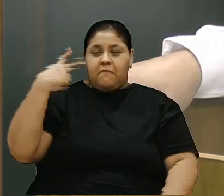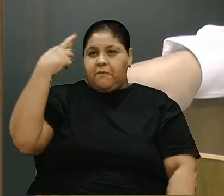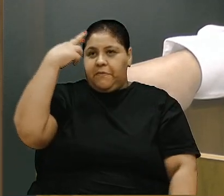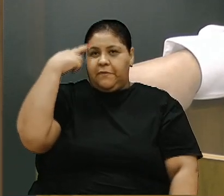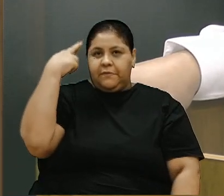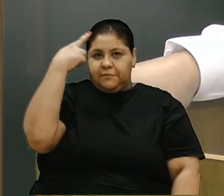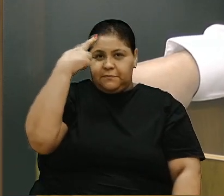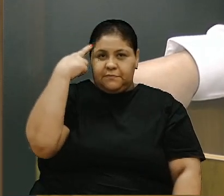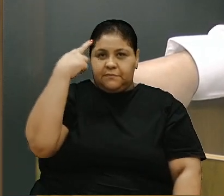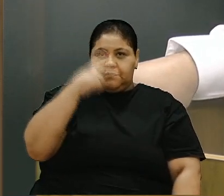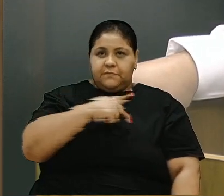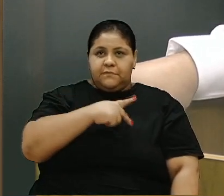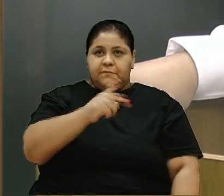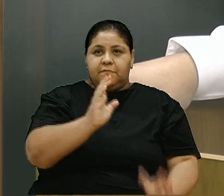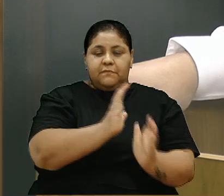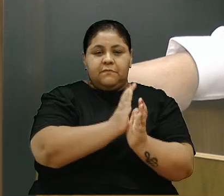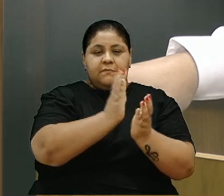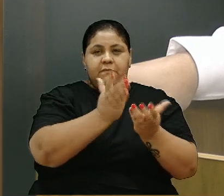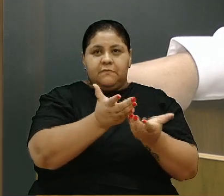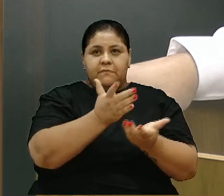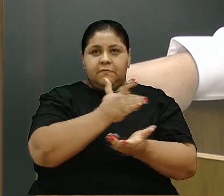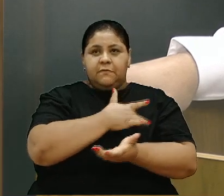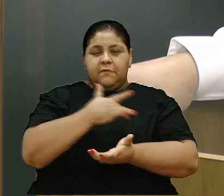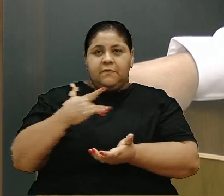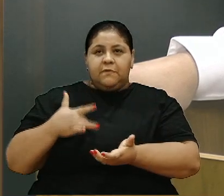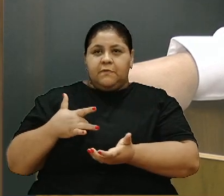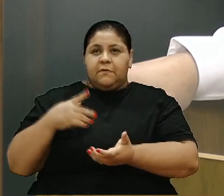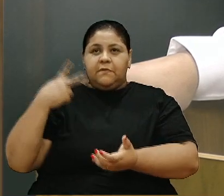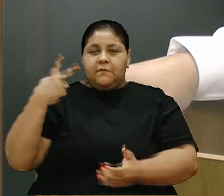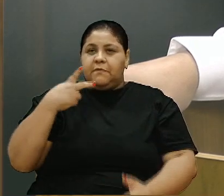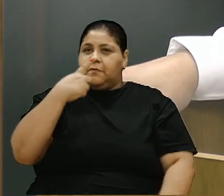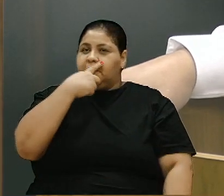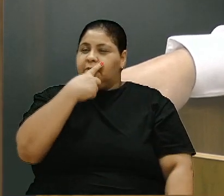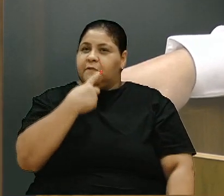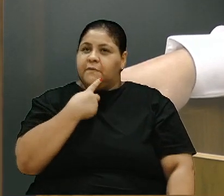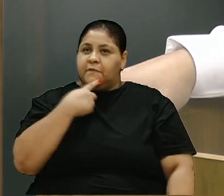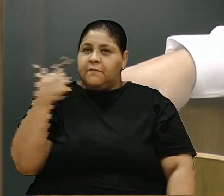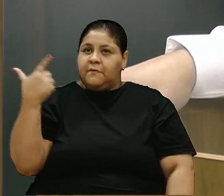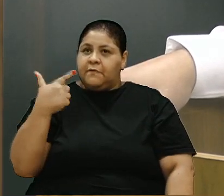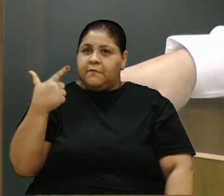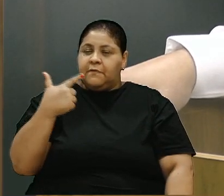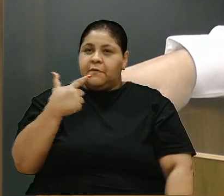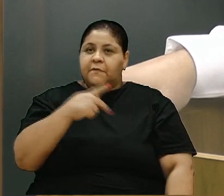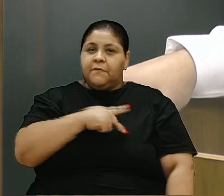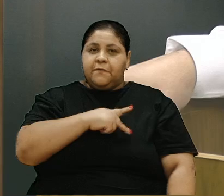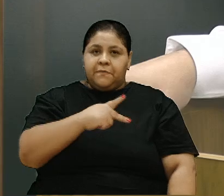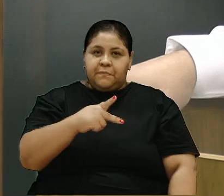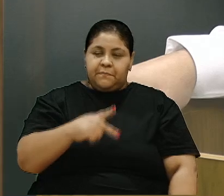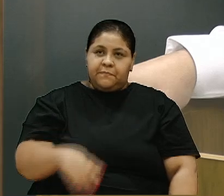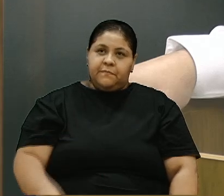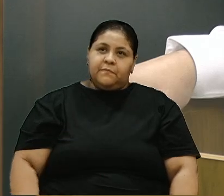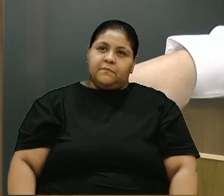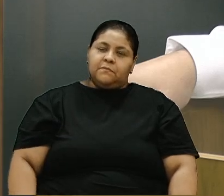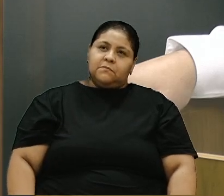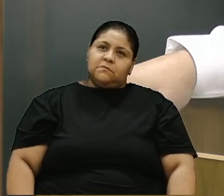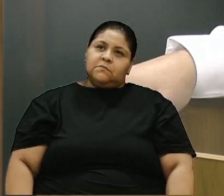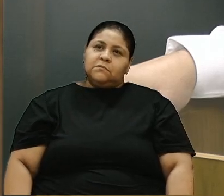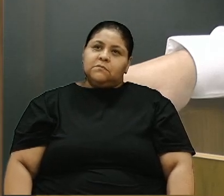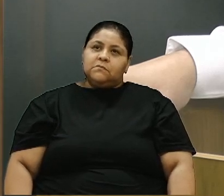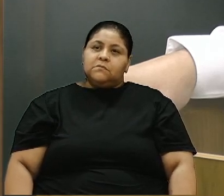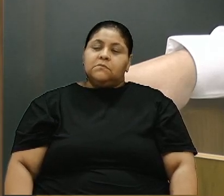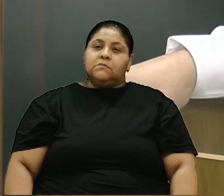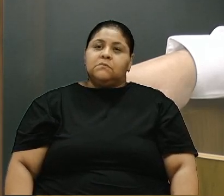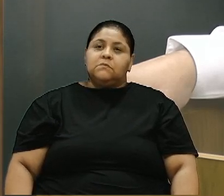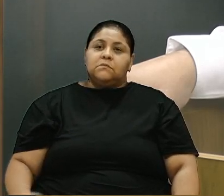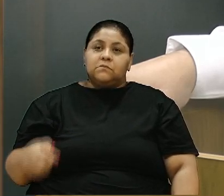Bueno, presidente da Comissão de Saúde, e o vereador Wagner Petrini, o nosso vice-presidente. E enquanto nós